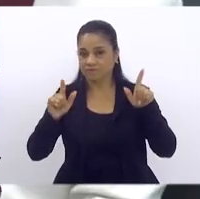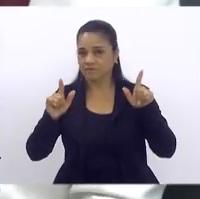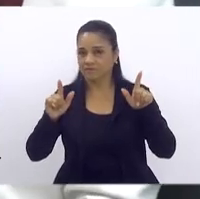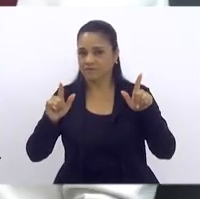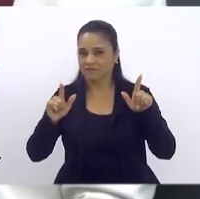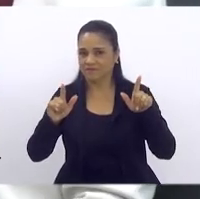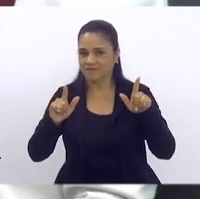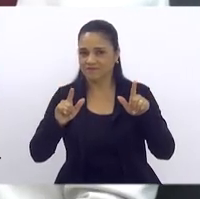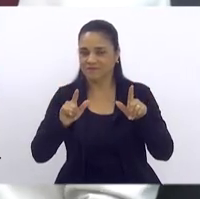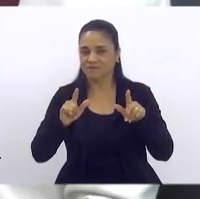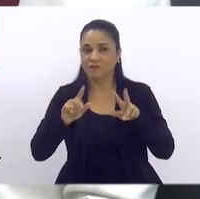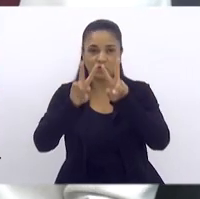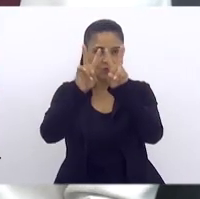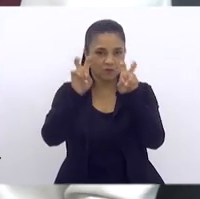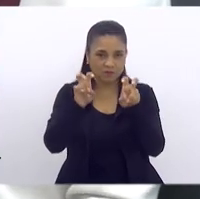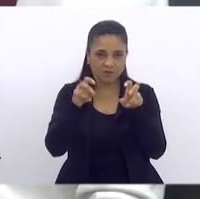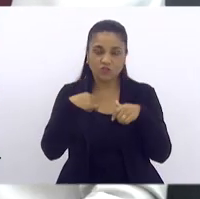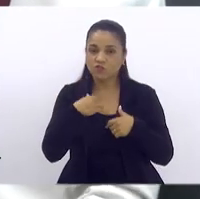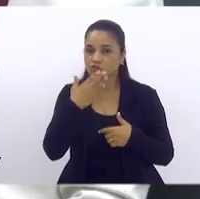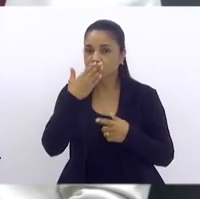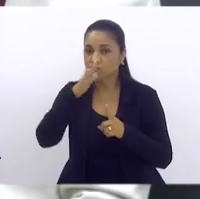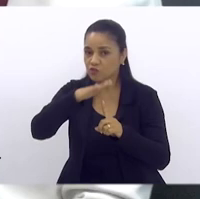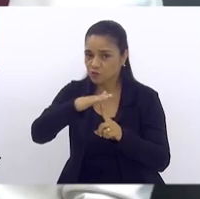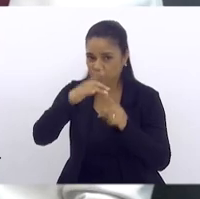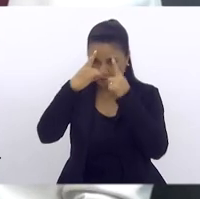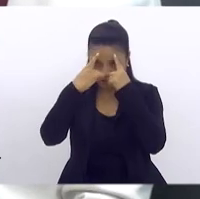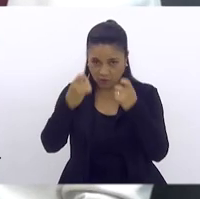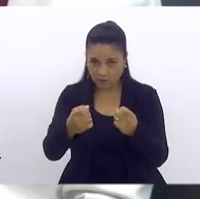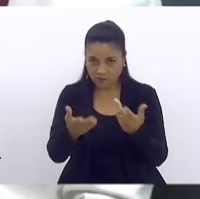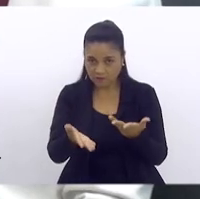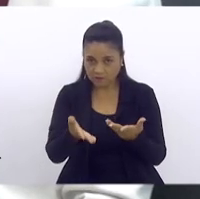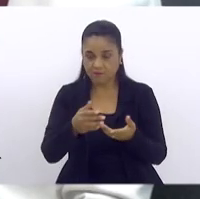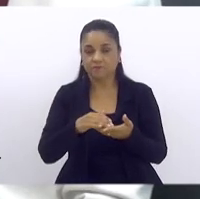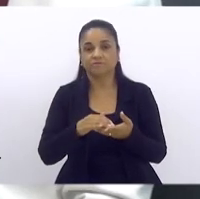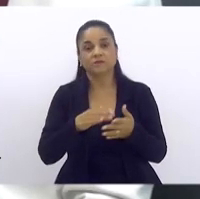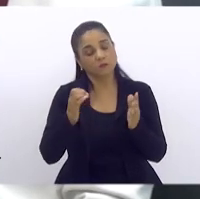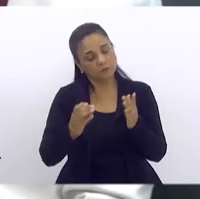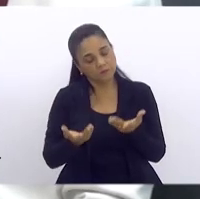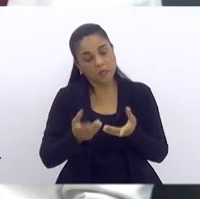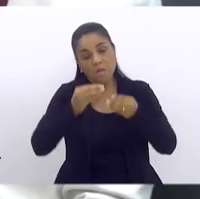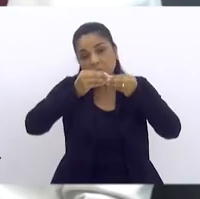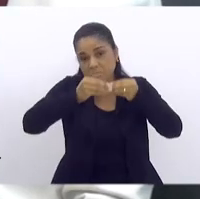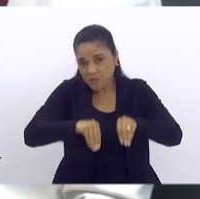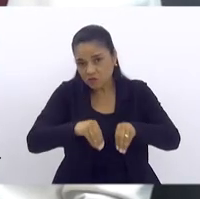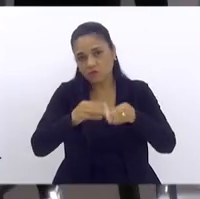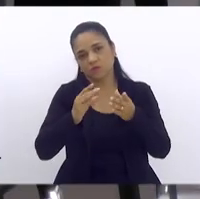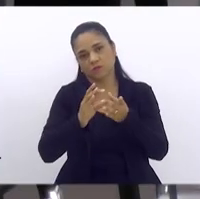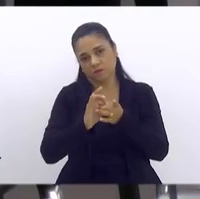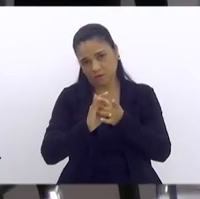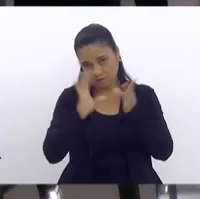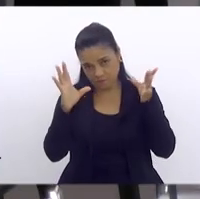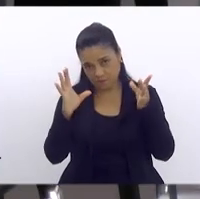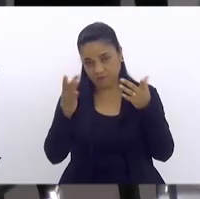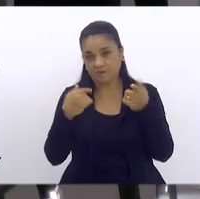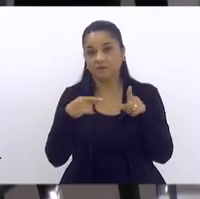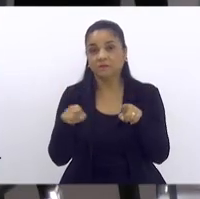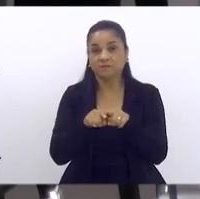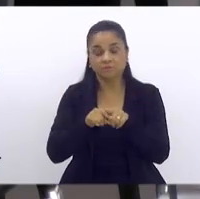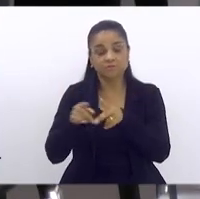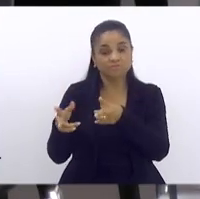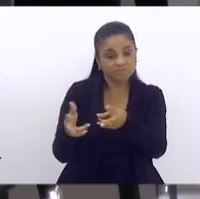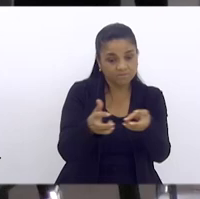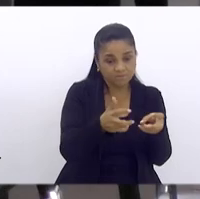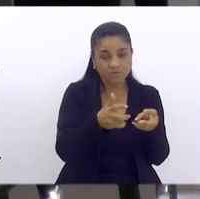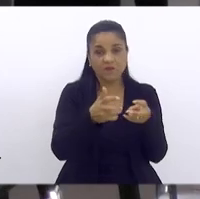forte, o que acaba sendo muito prejudicial aí para a nossa democracia. Além disso, a gente também mapeou a presença de